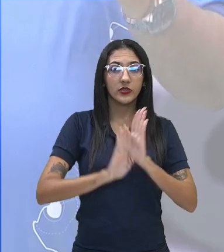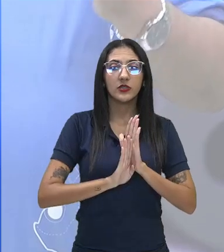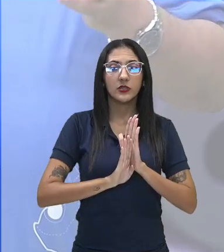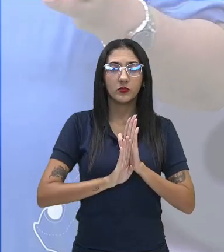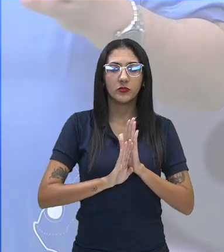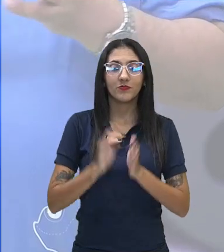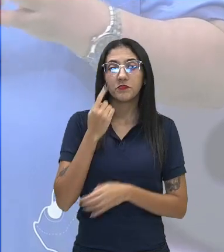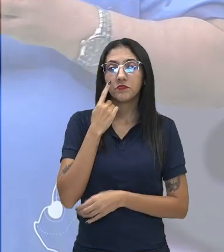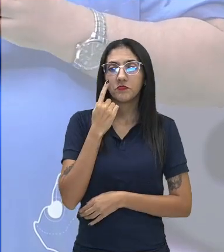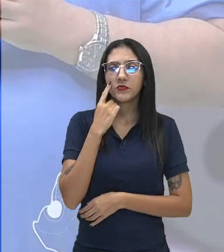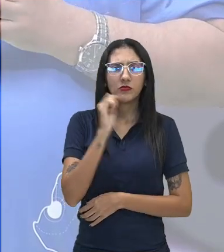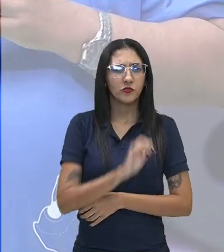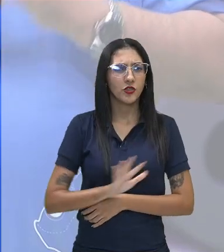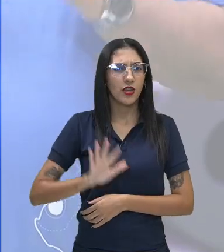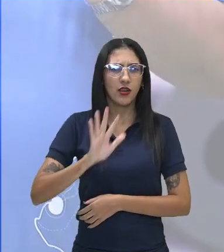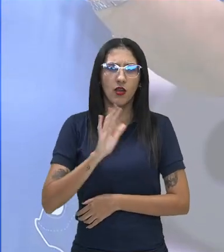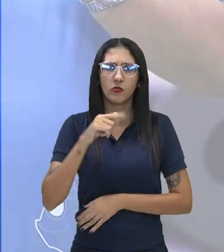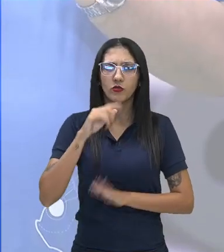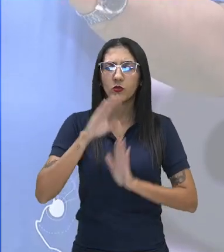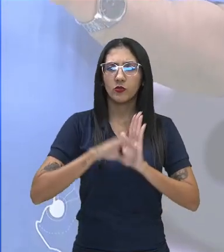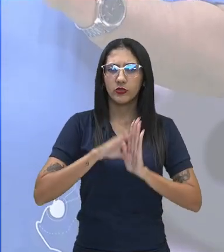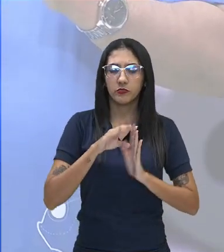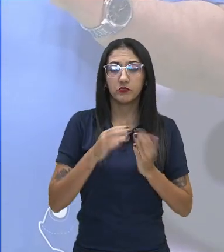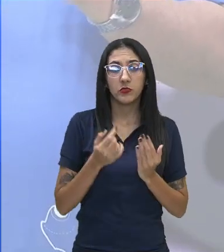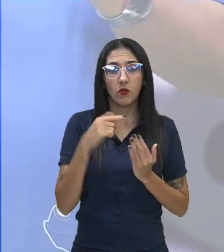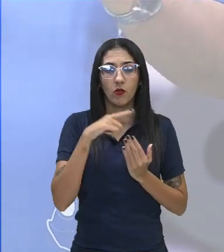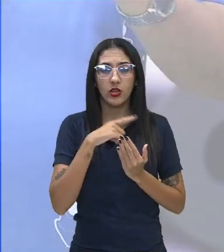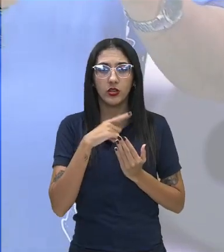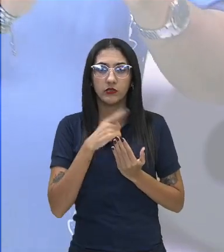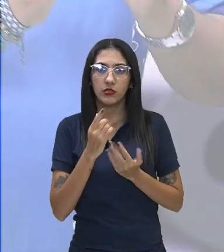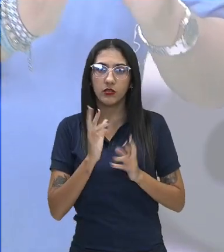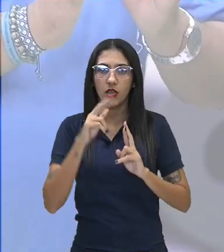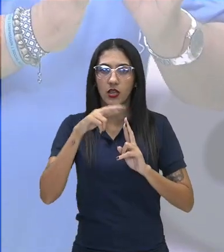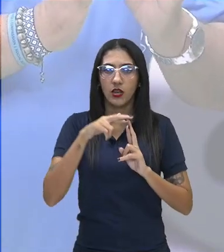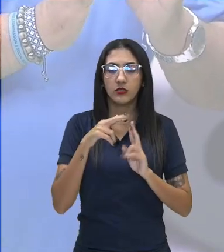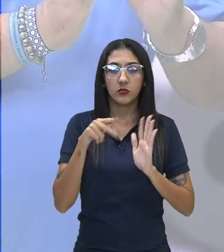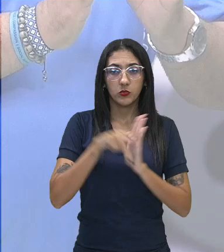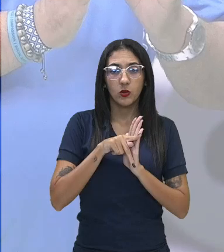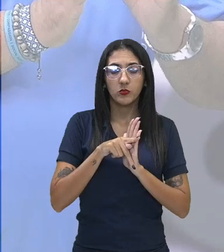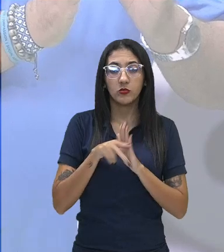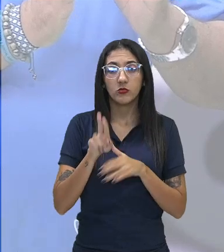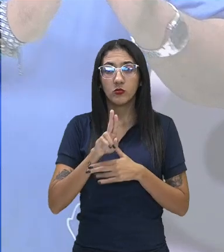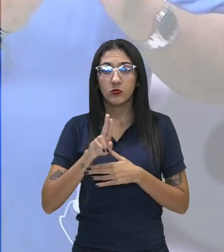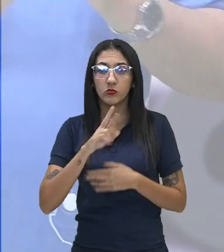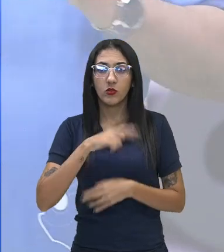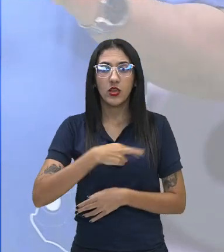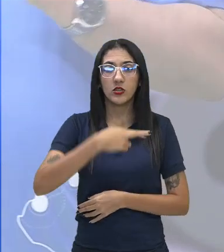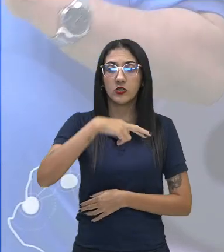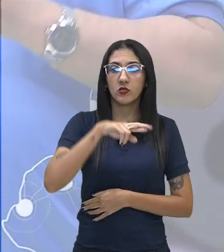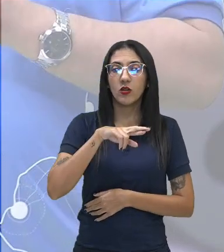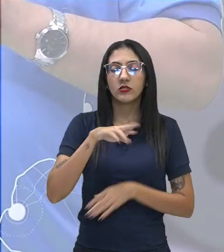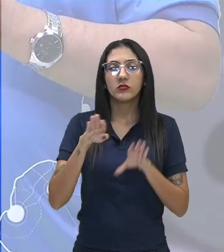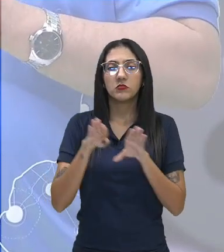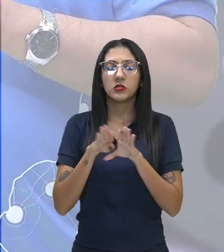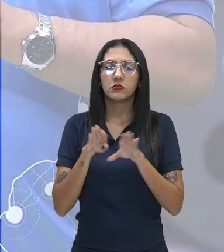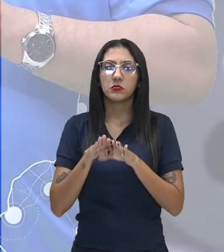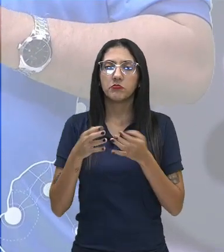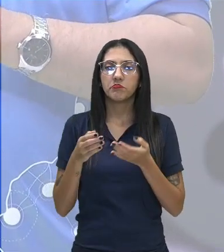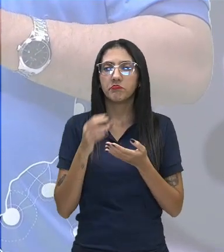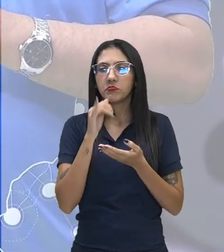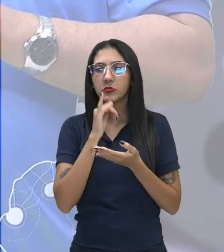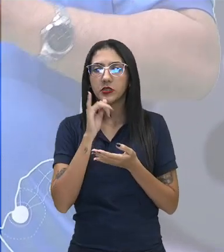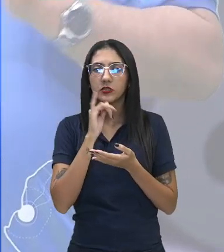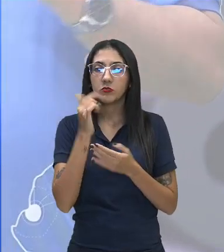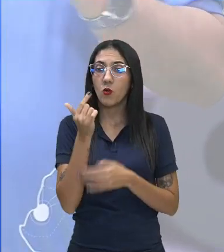aqui um conceito geral de símbolo. Esse conceito ele pode ser aplicado tanto à dimensão religiosa, como, por exemplo, a